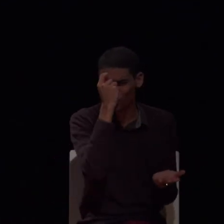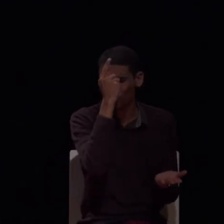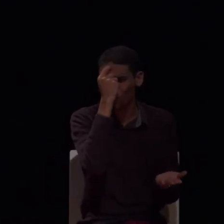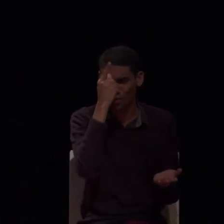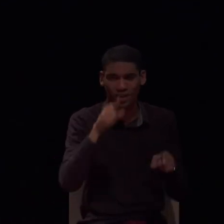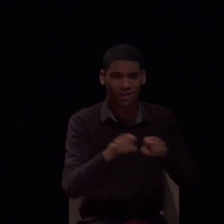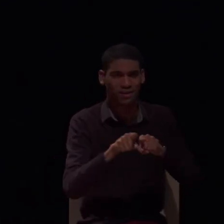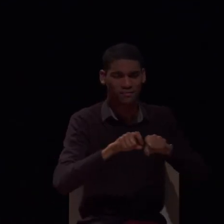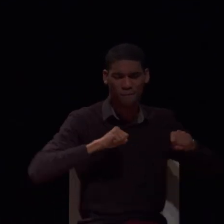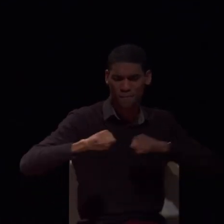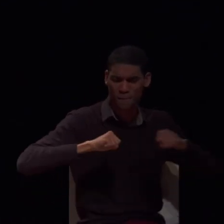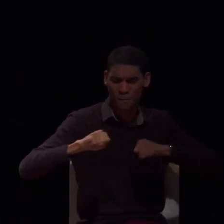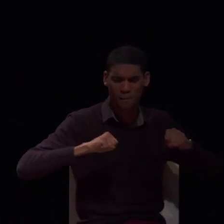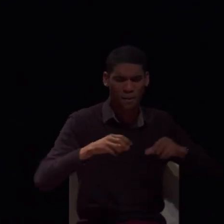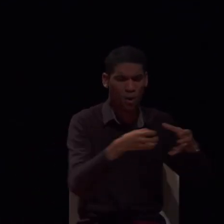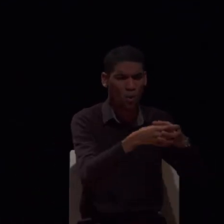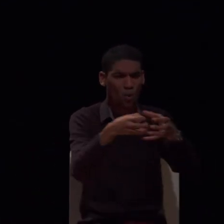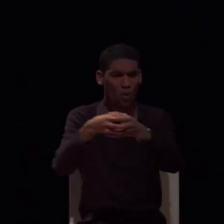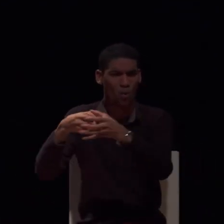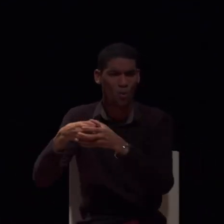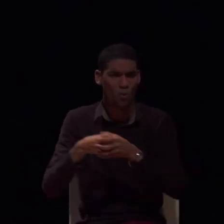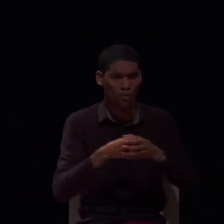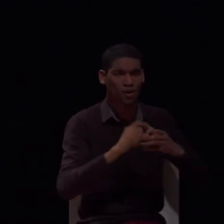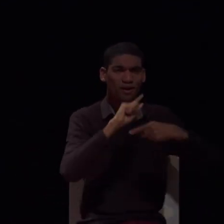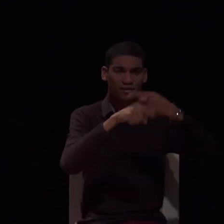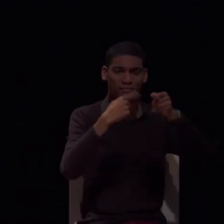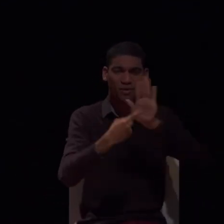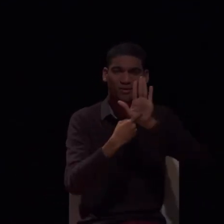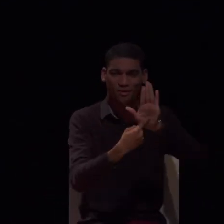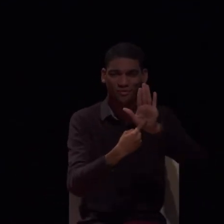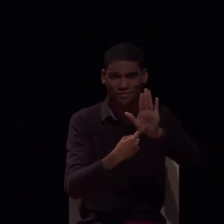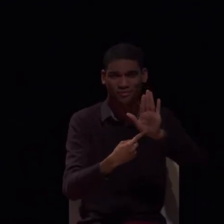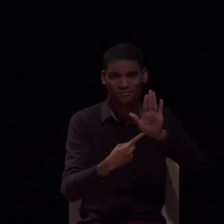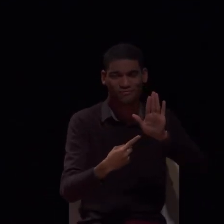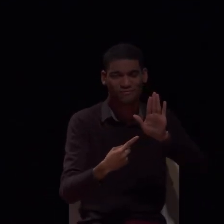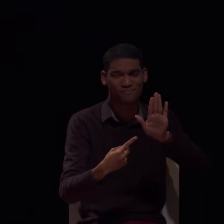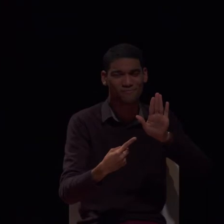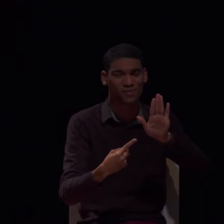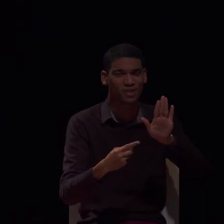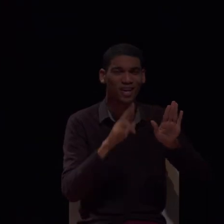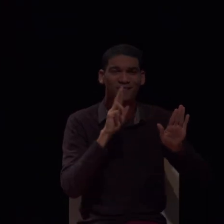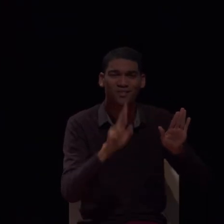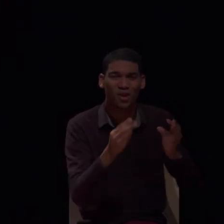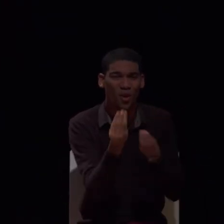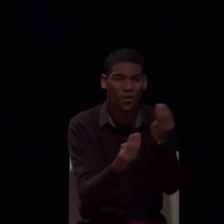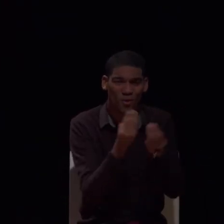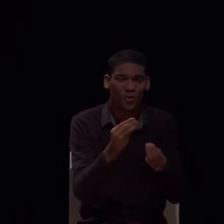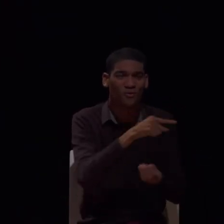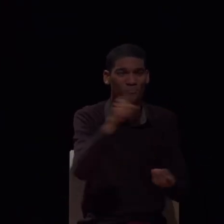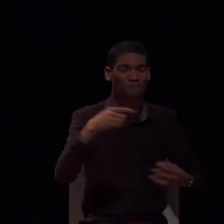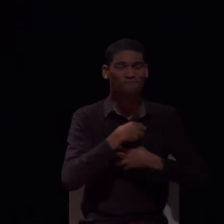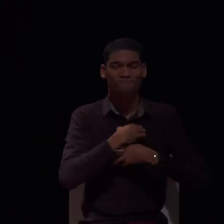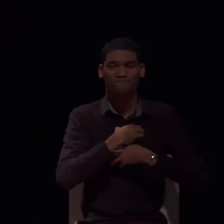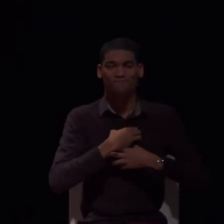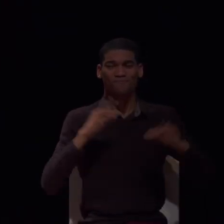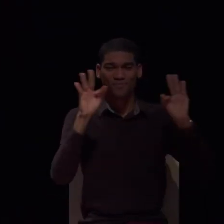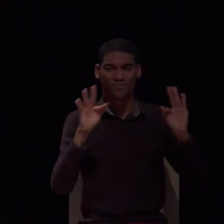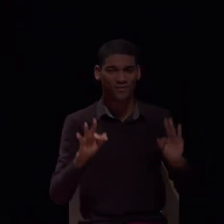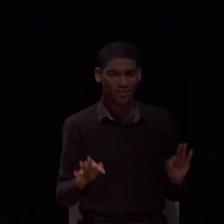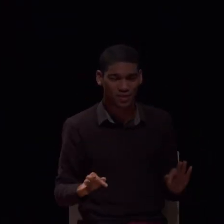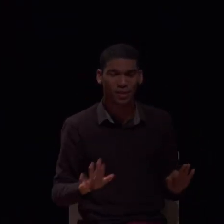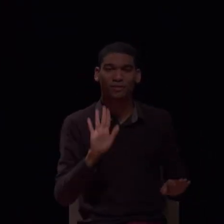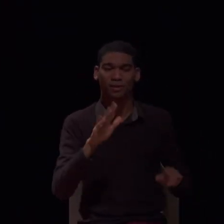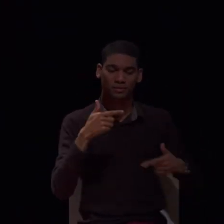e isso se construiu depois quando eu contar os resultados a gente vai chegar em histórias bem feliz então a gente trabalhou com música